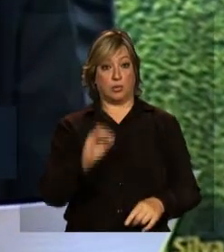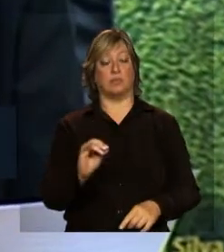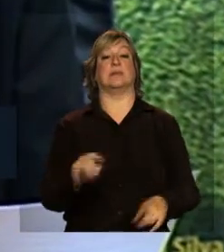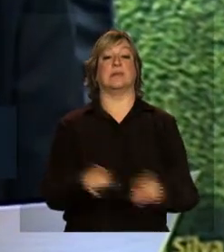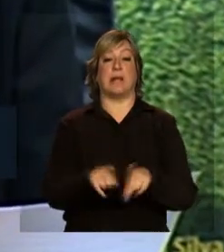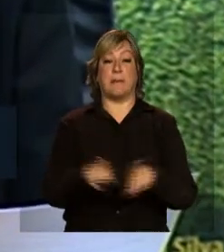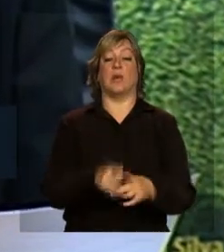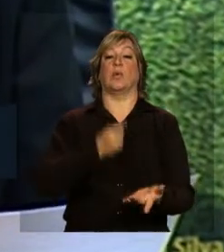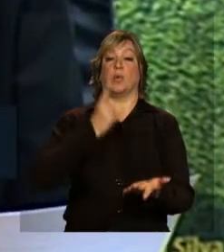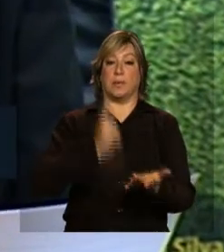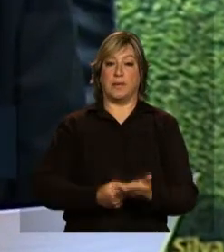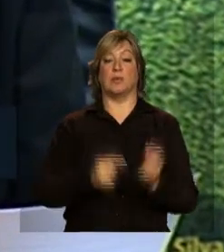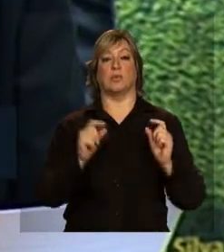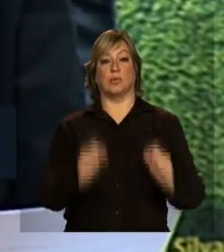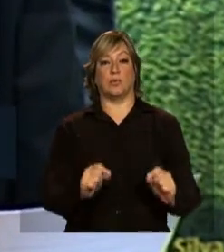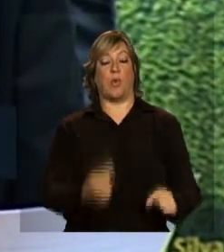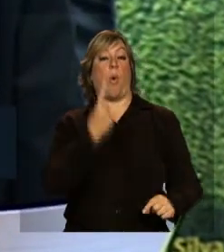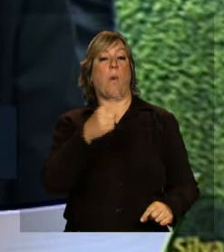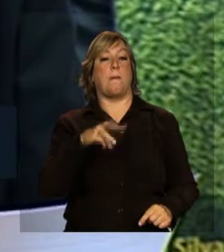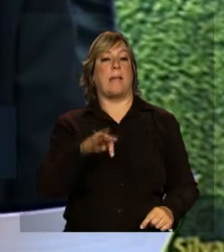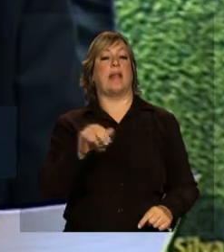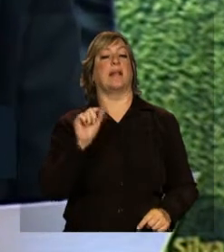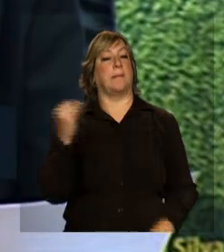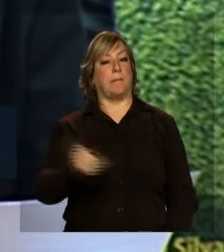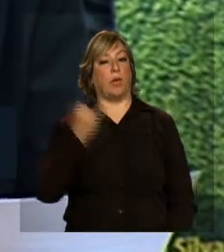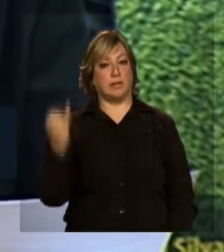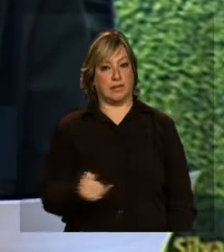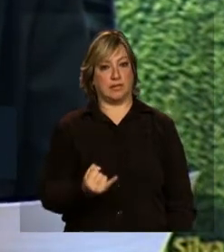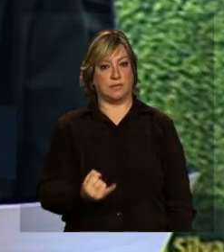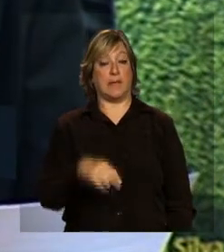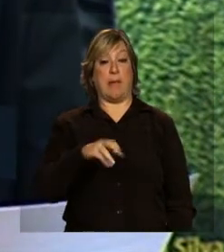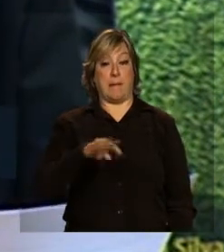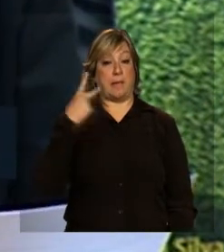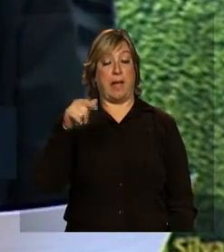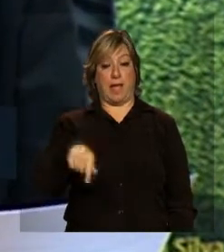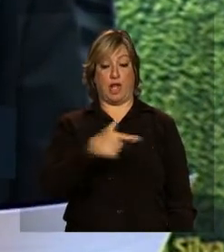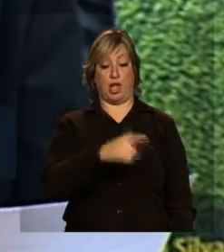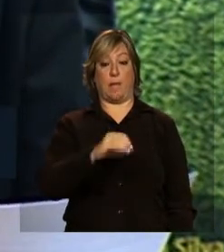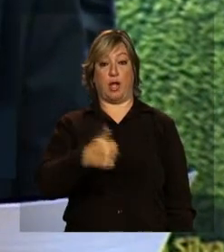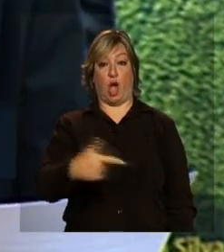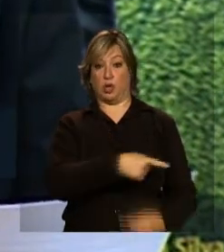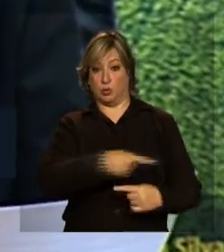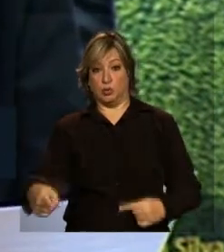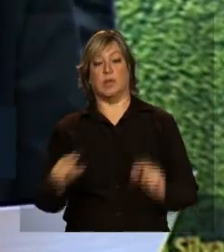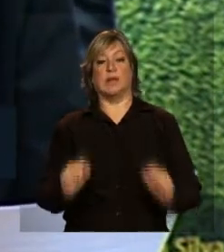também cumprimos uma meta importante. A meta para o ano de 2012, como um todo, era